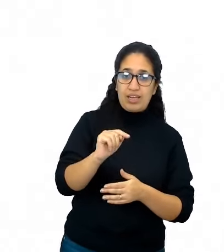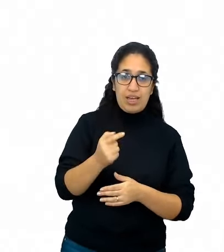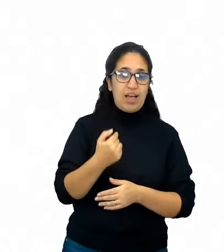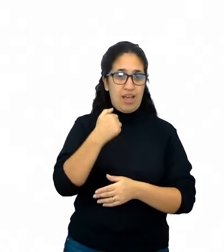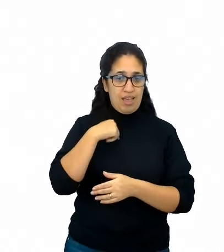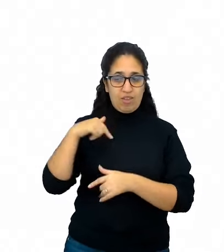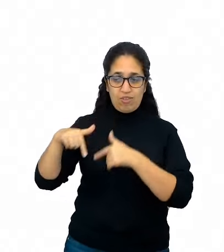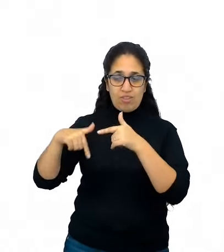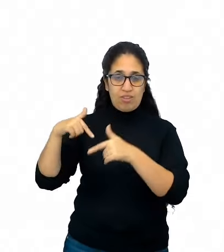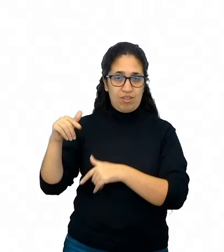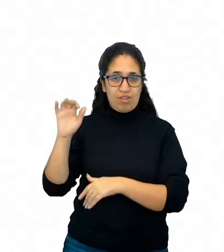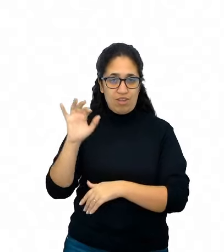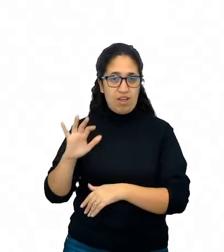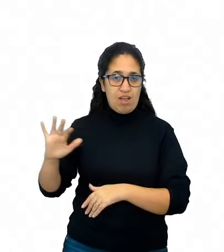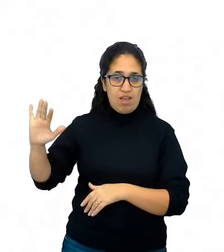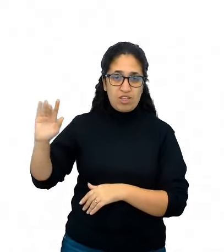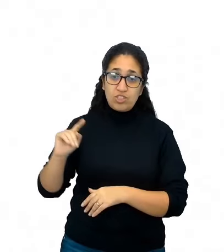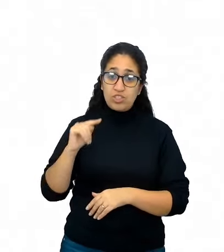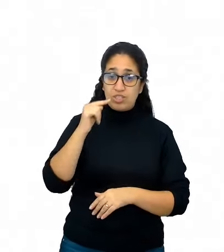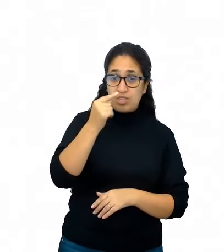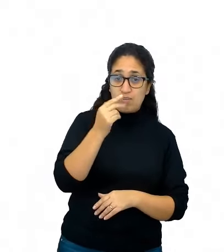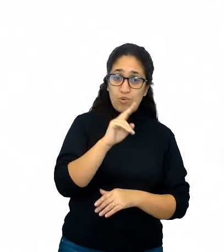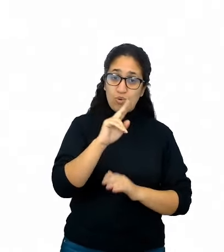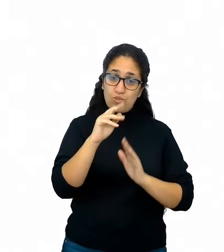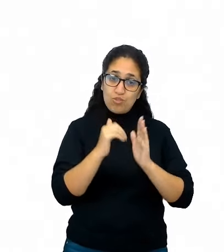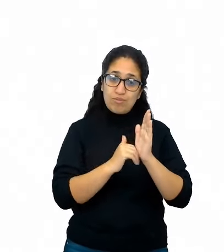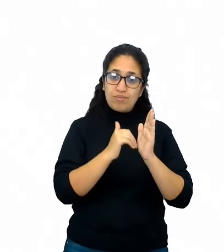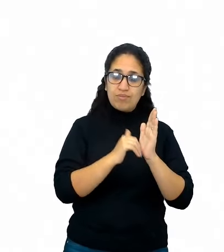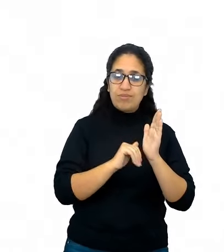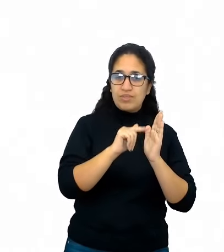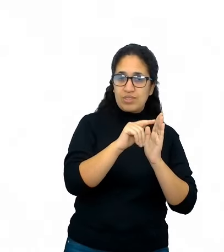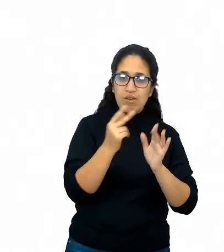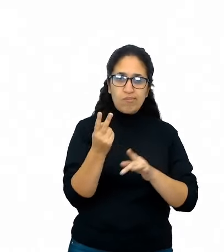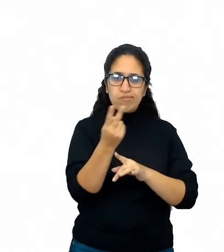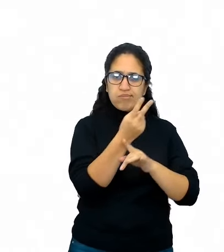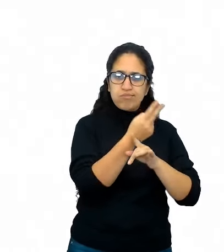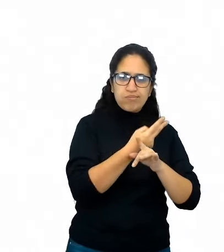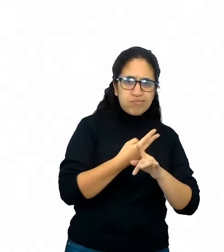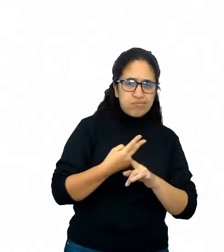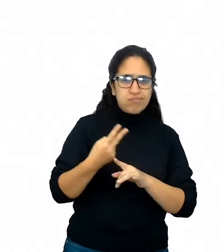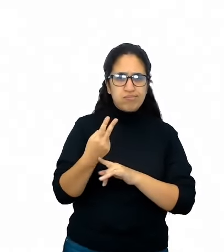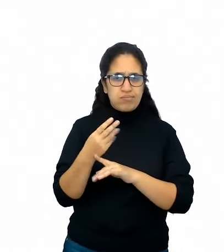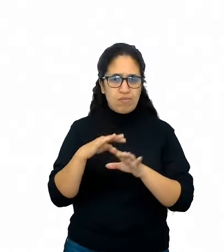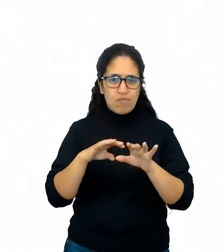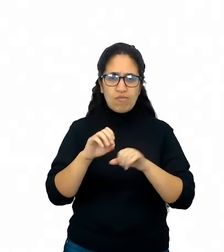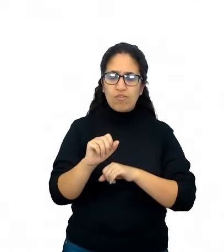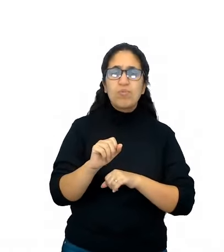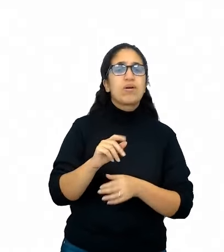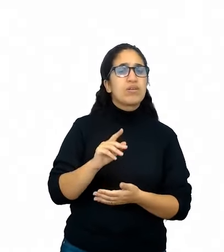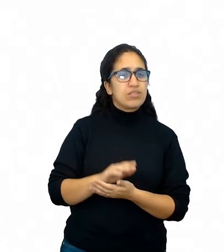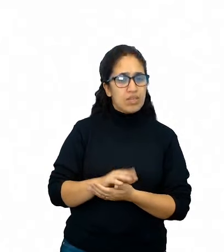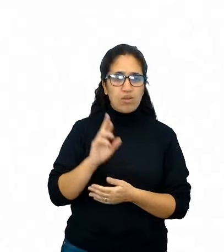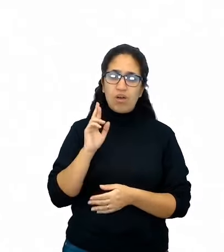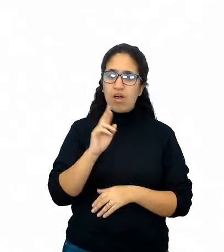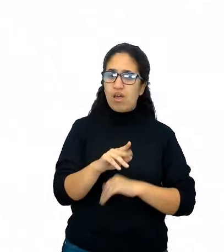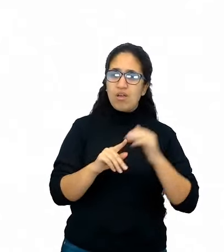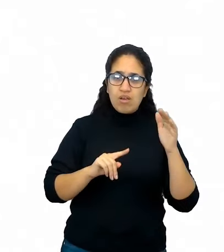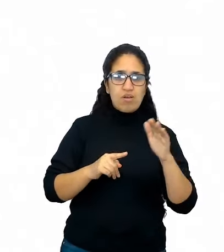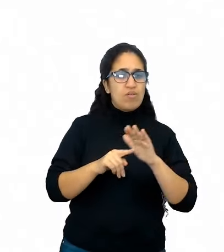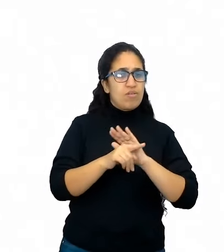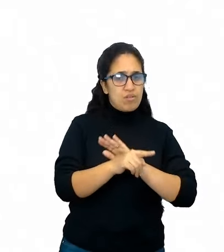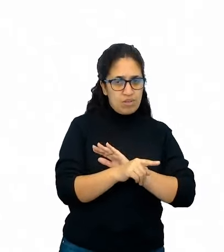servidor da rede, e seguir login e senha, buscar na classificação Formação, Recuperação e